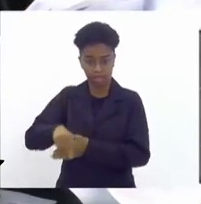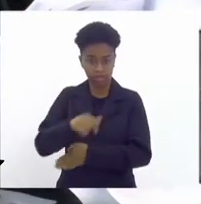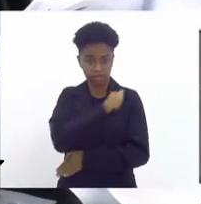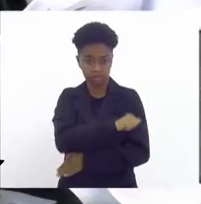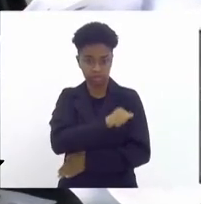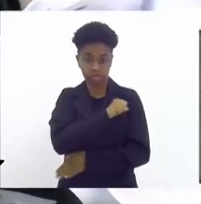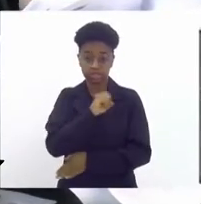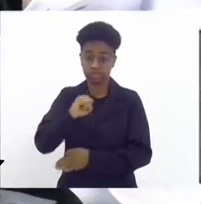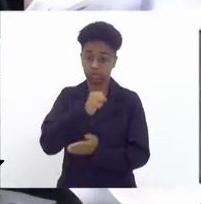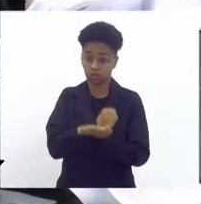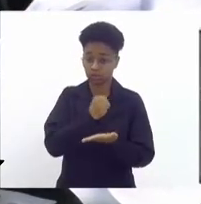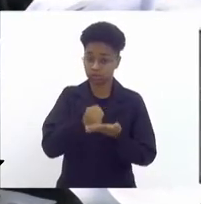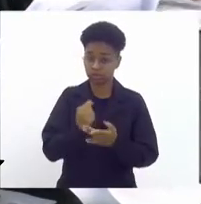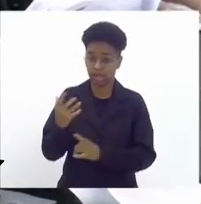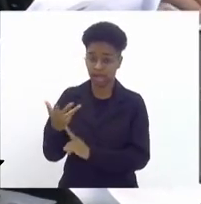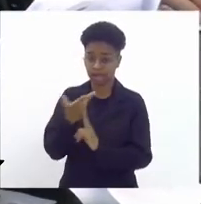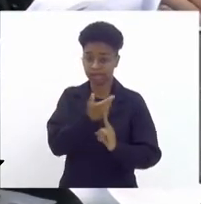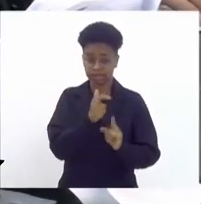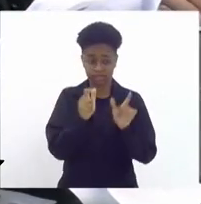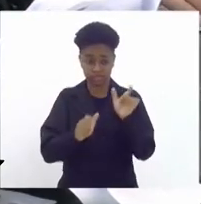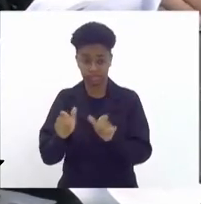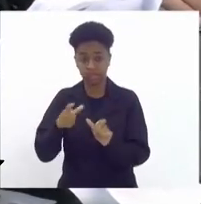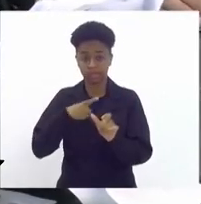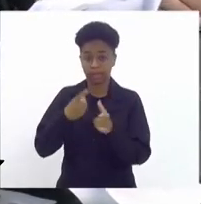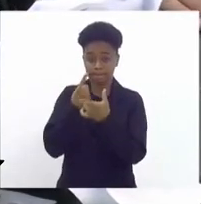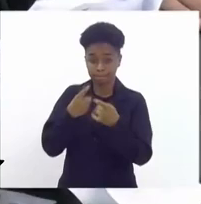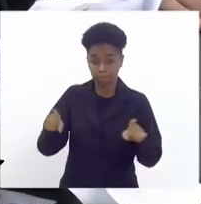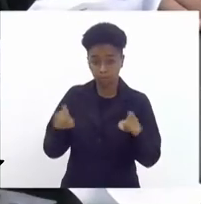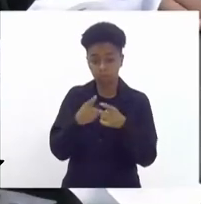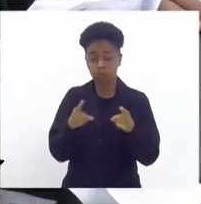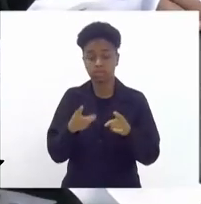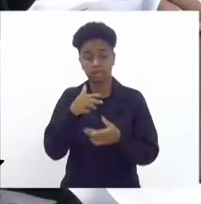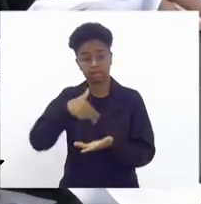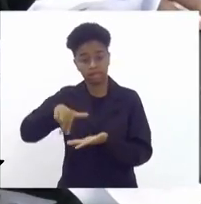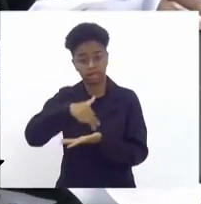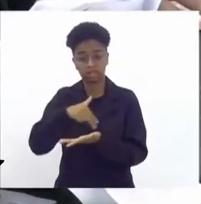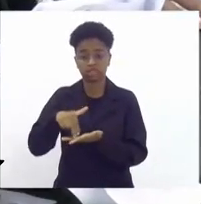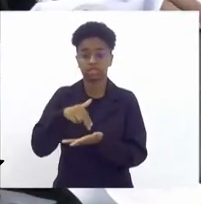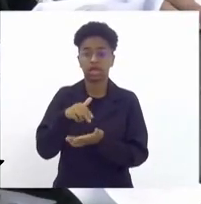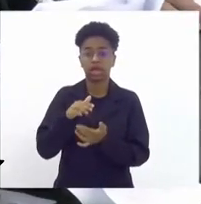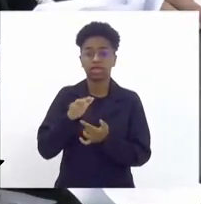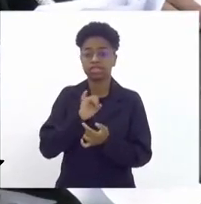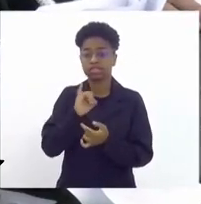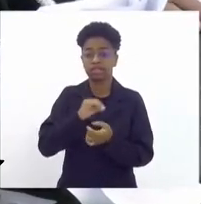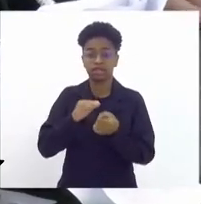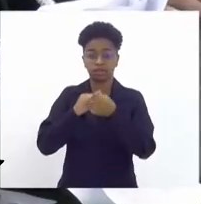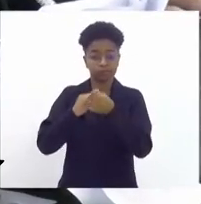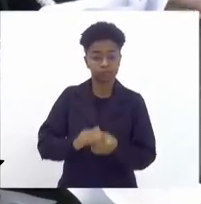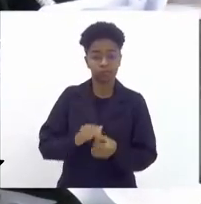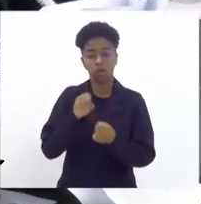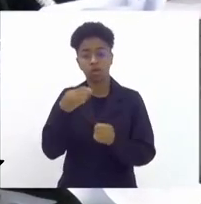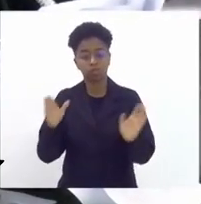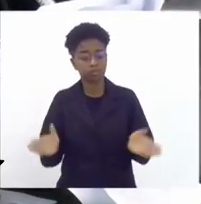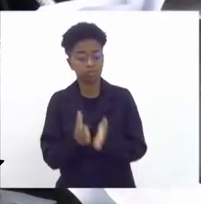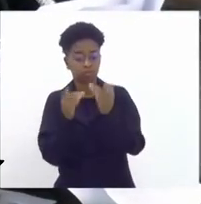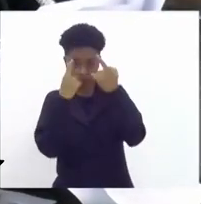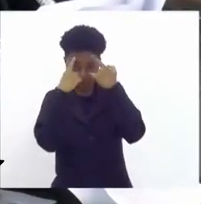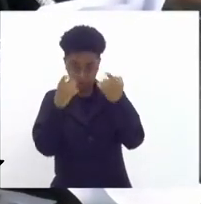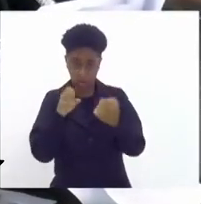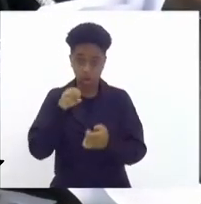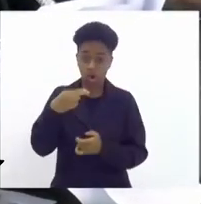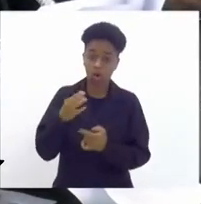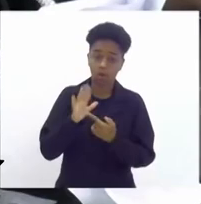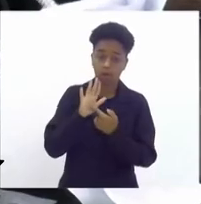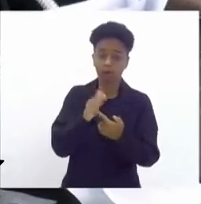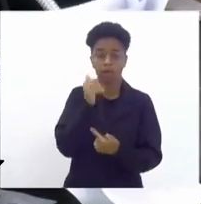ou indireta de artistas que em suas músicas, danças, coreografias desvalorizem, ofendam, incentivem a prática de violência ou exponham as mulheres em